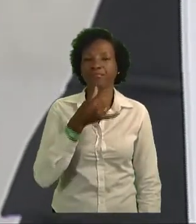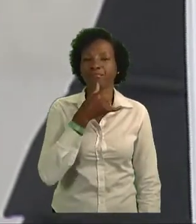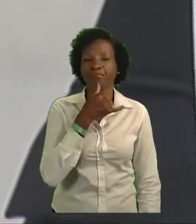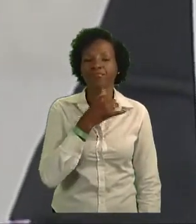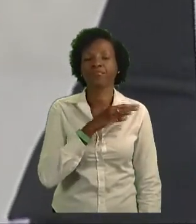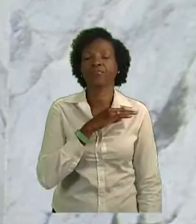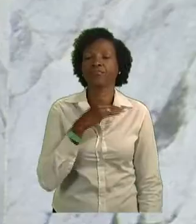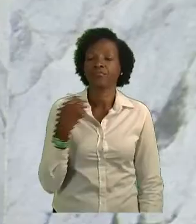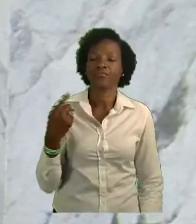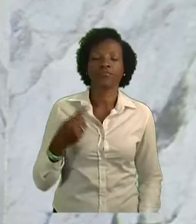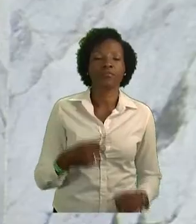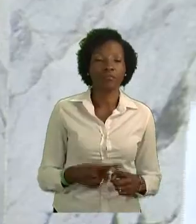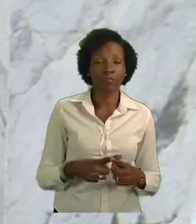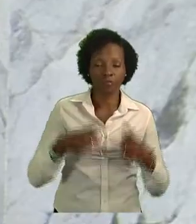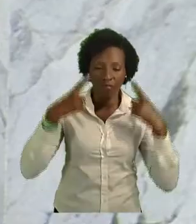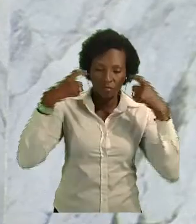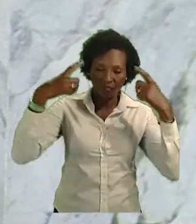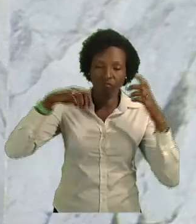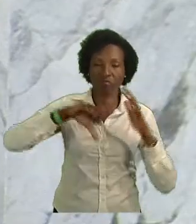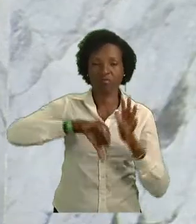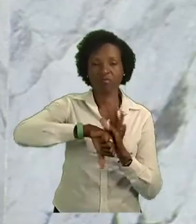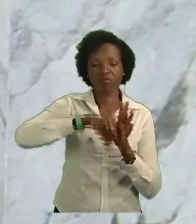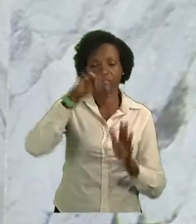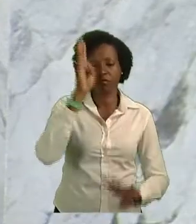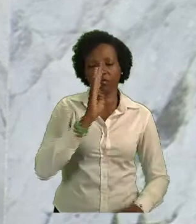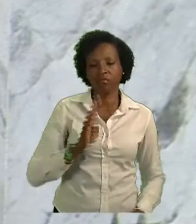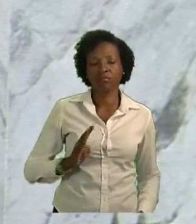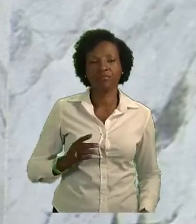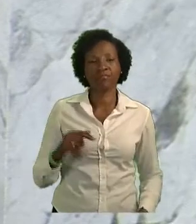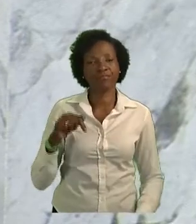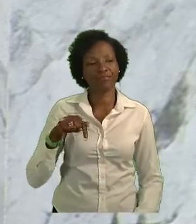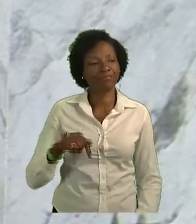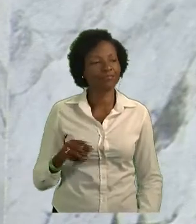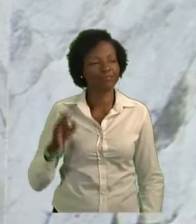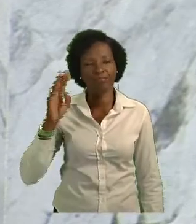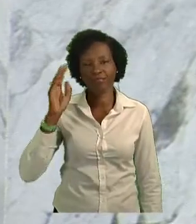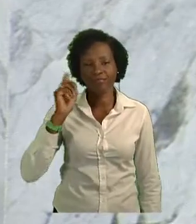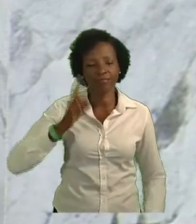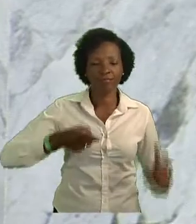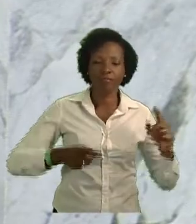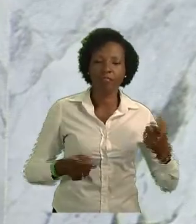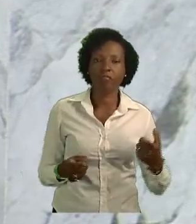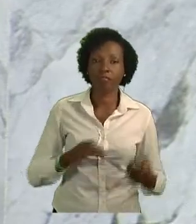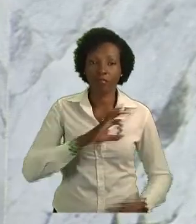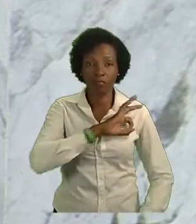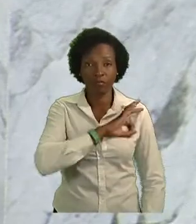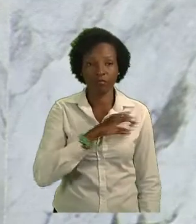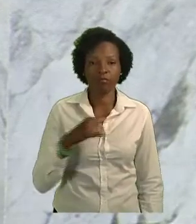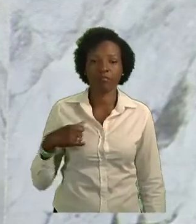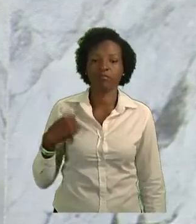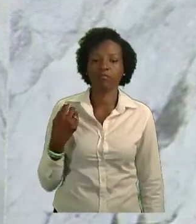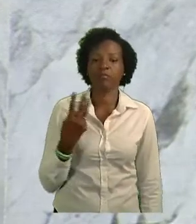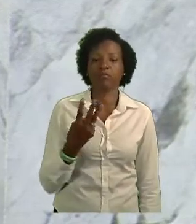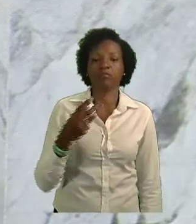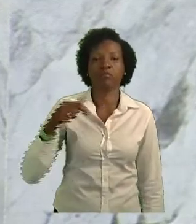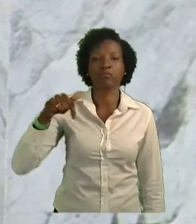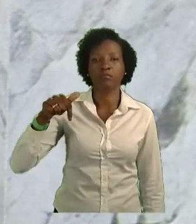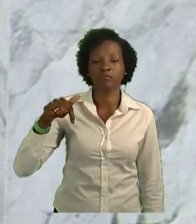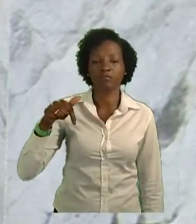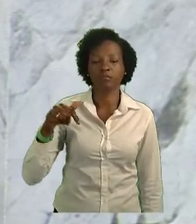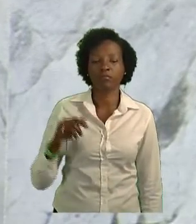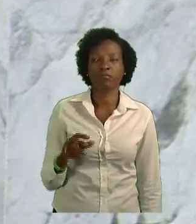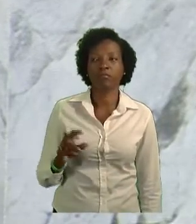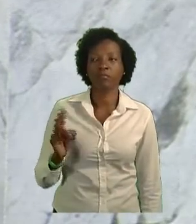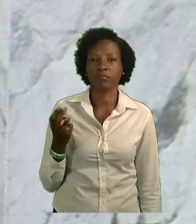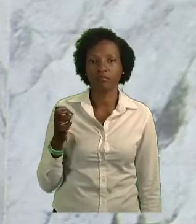vítima da violência do crime no brasil só eu web de oliveira de 37 anos ele estava na